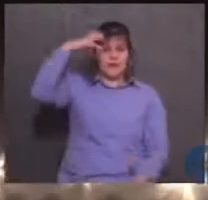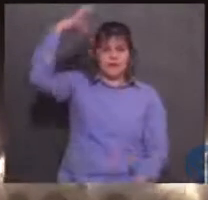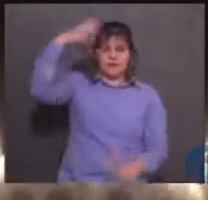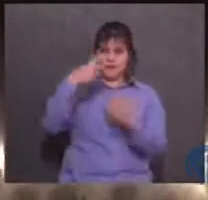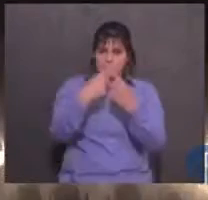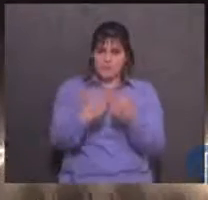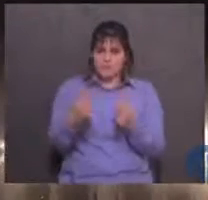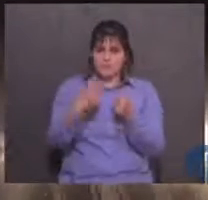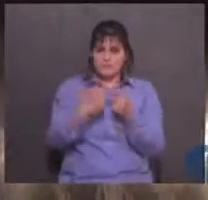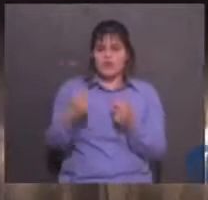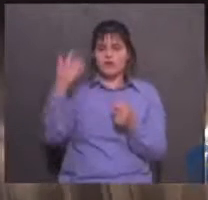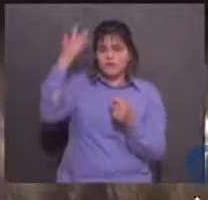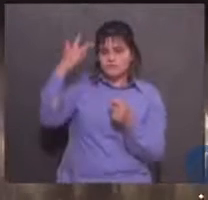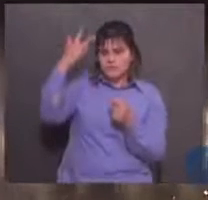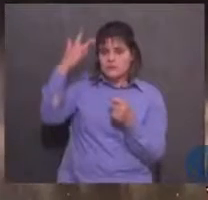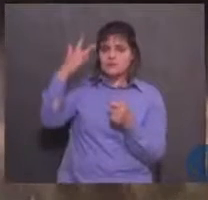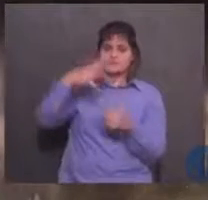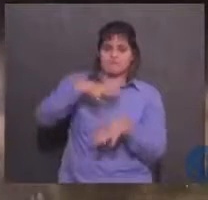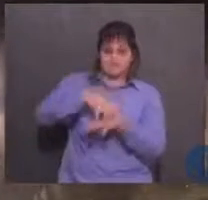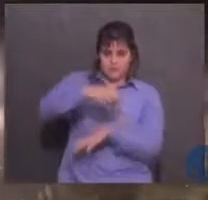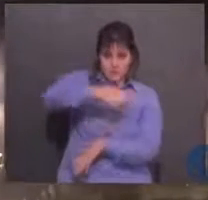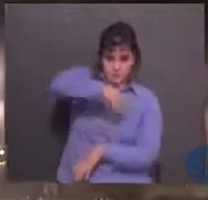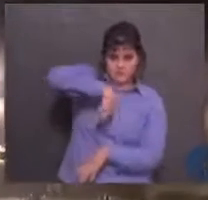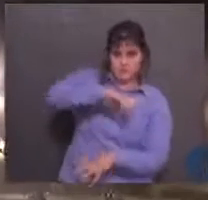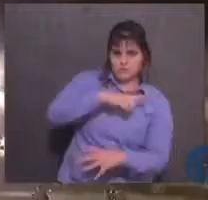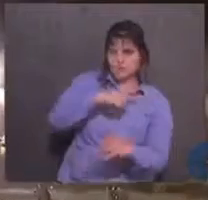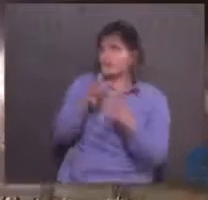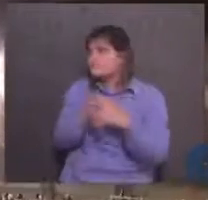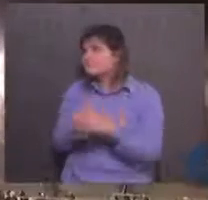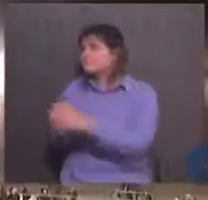Sacratissimi Rosari,